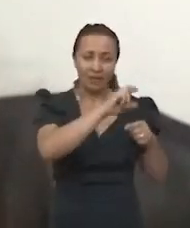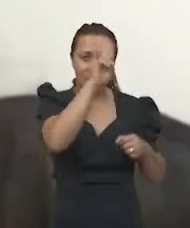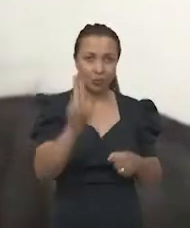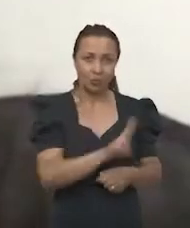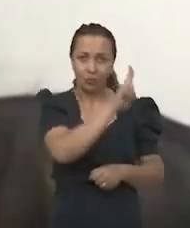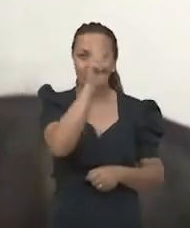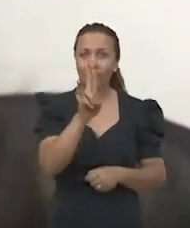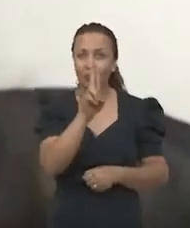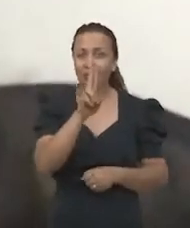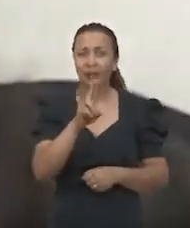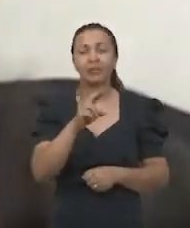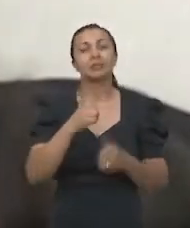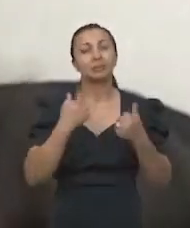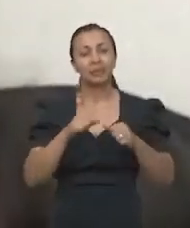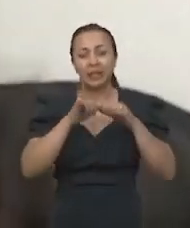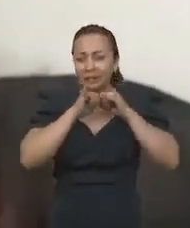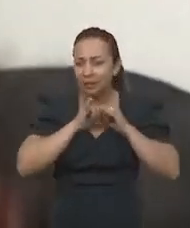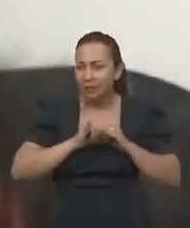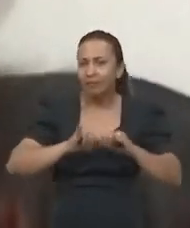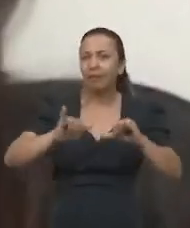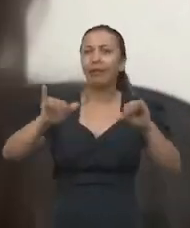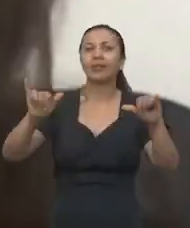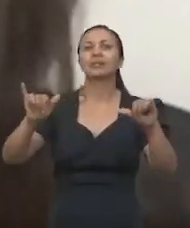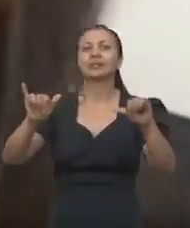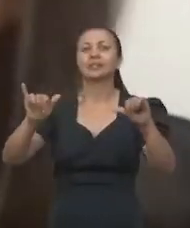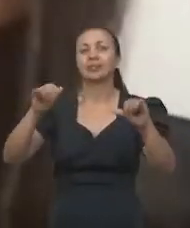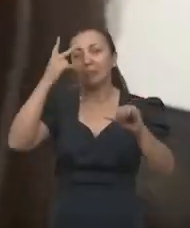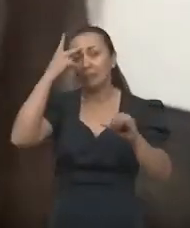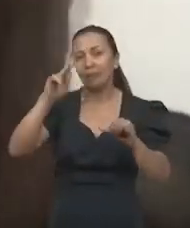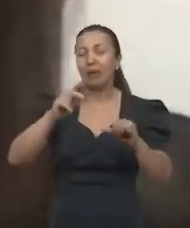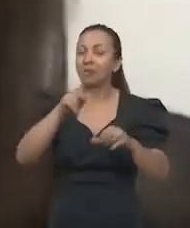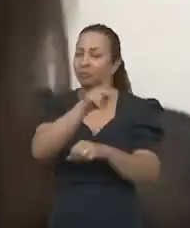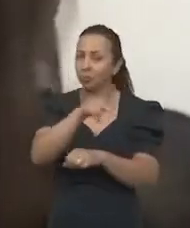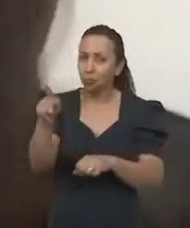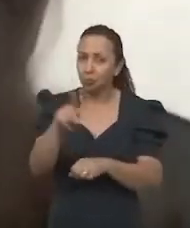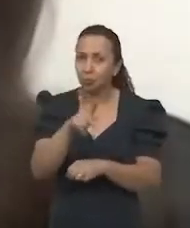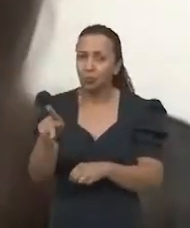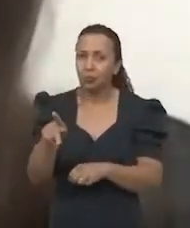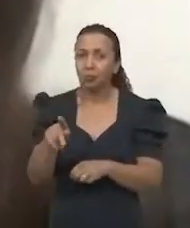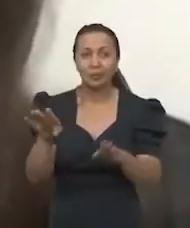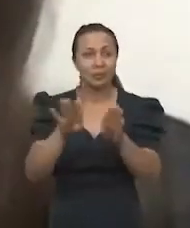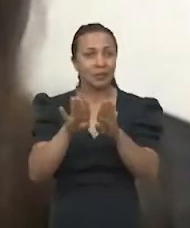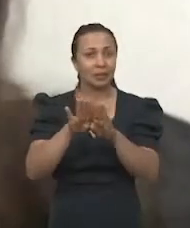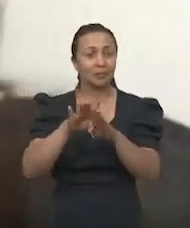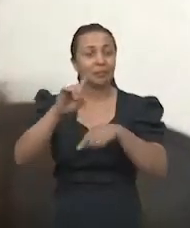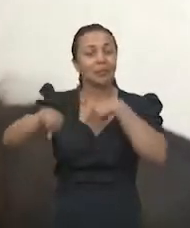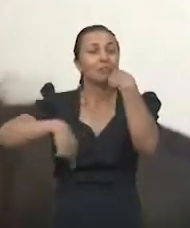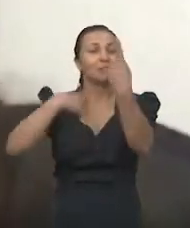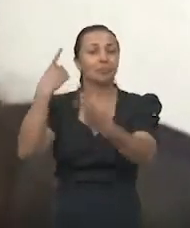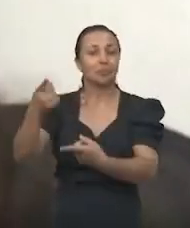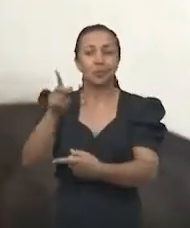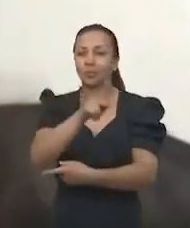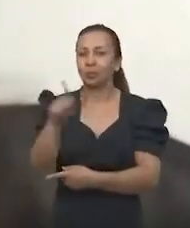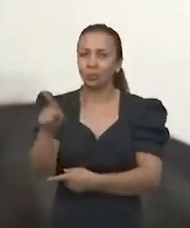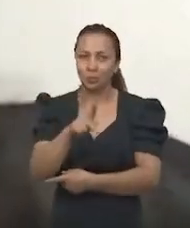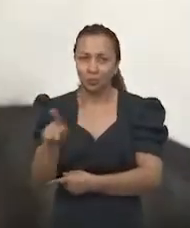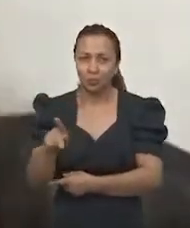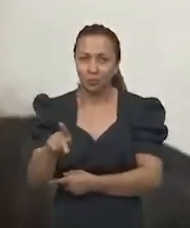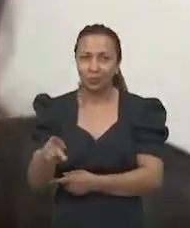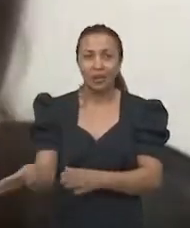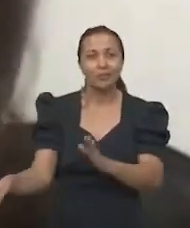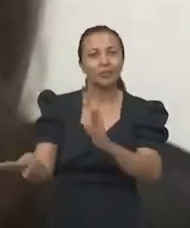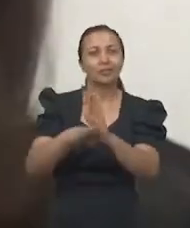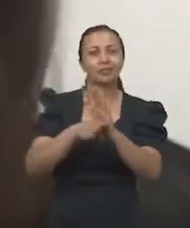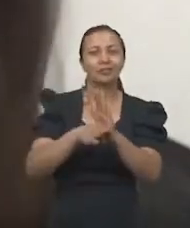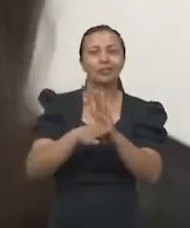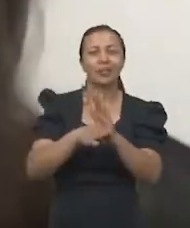na universidade ser transferido para os professores e depois dos